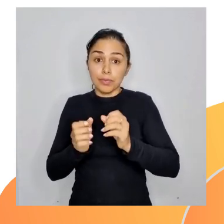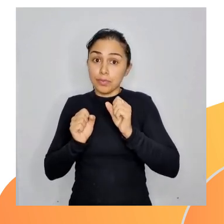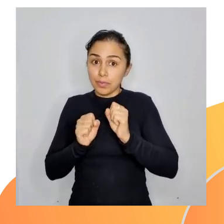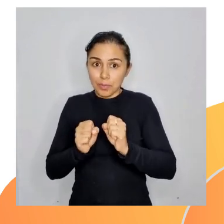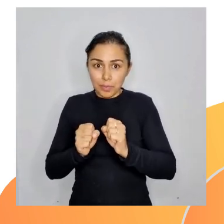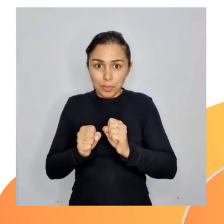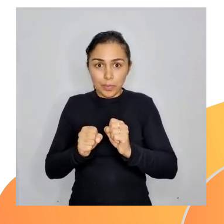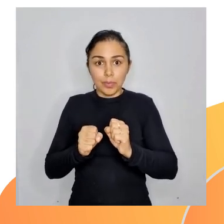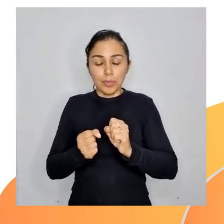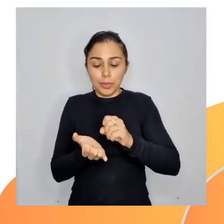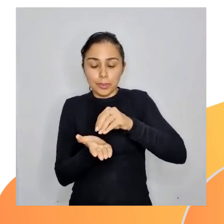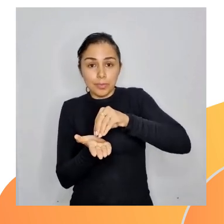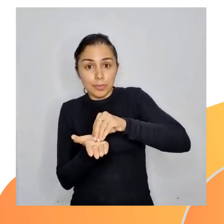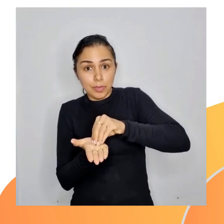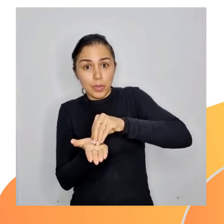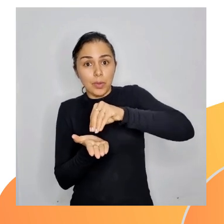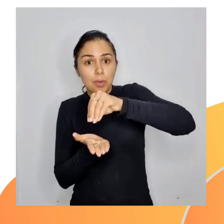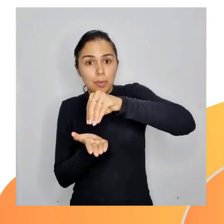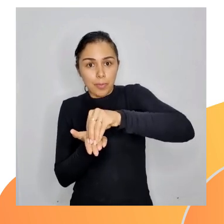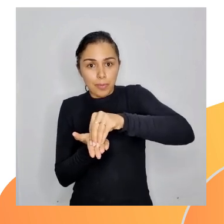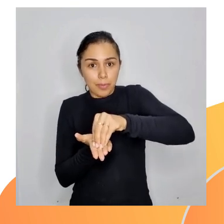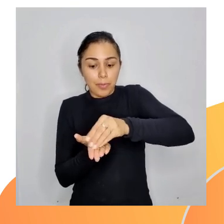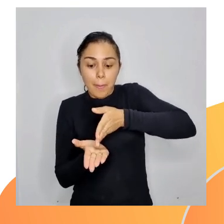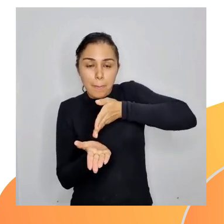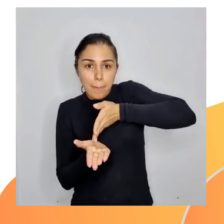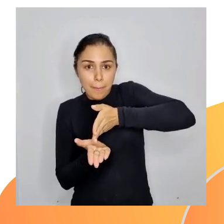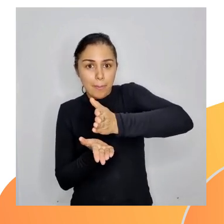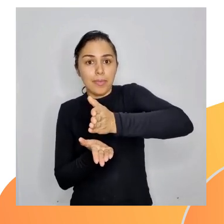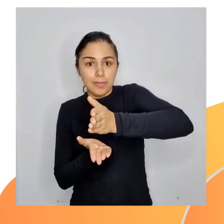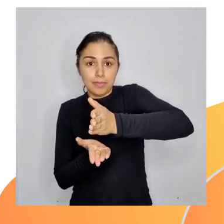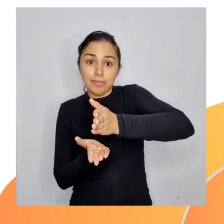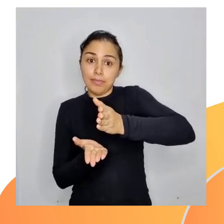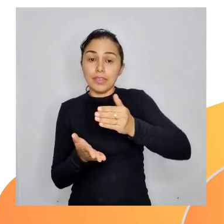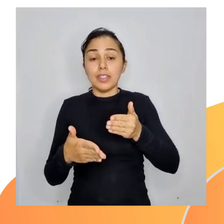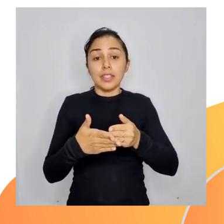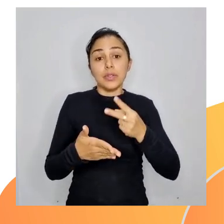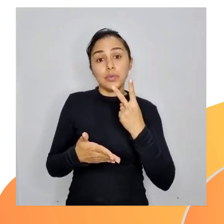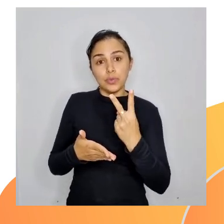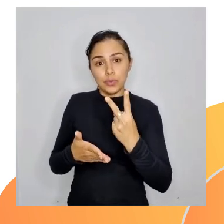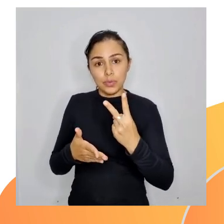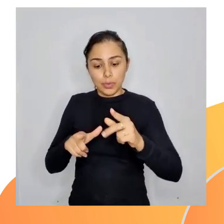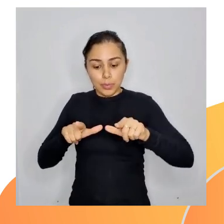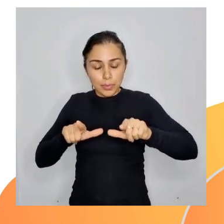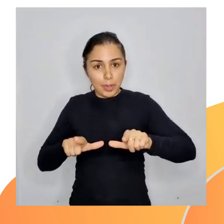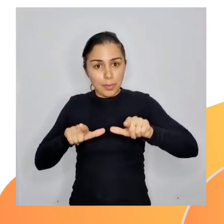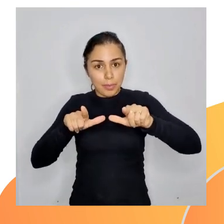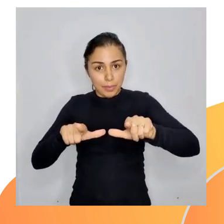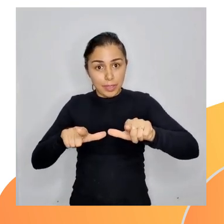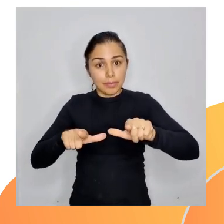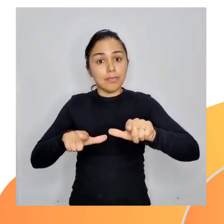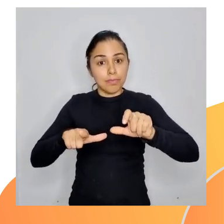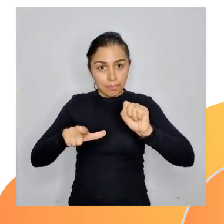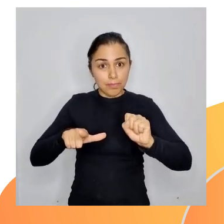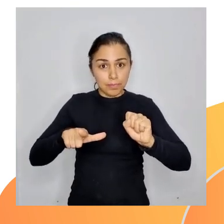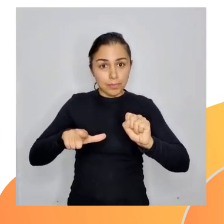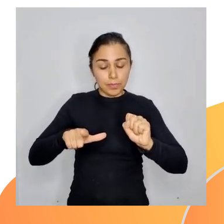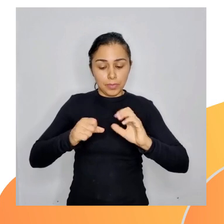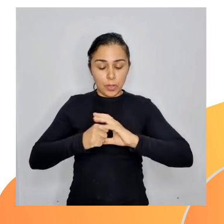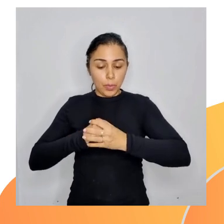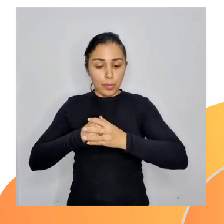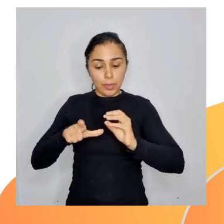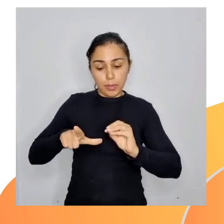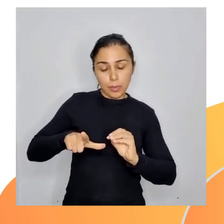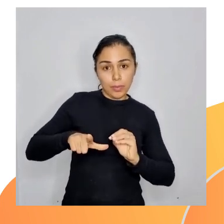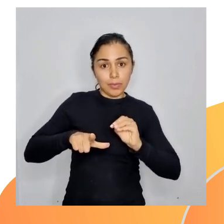casa inicial, ele pode avançar para frente até 2 casas, ok? Observe a